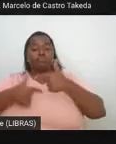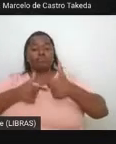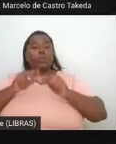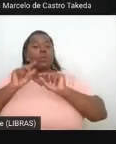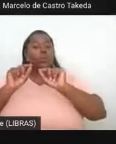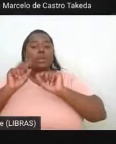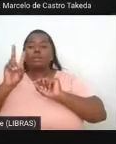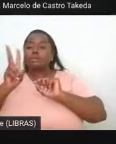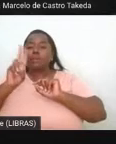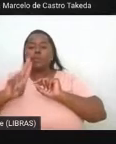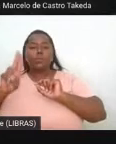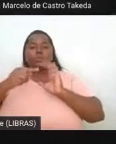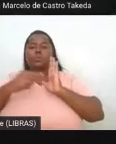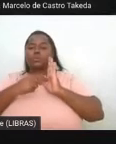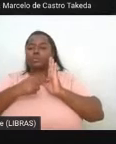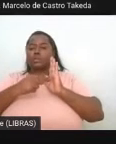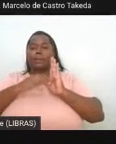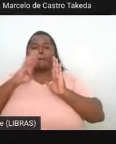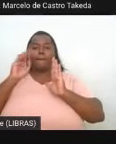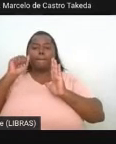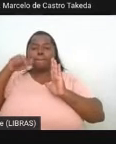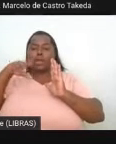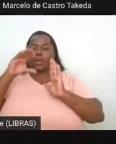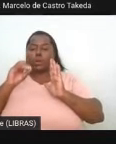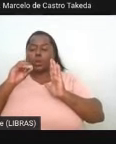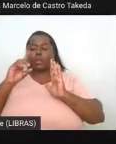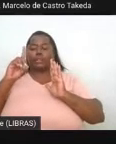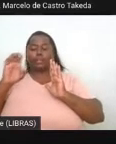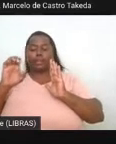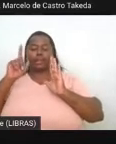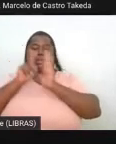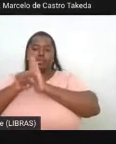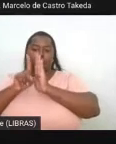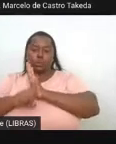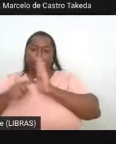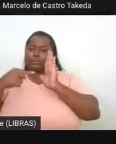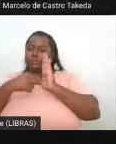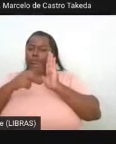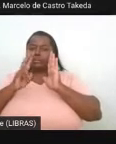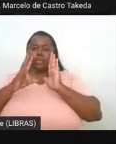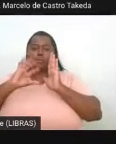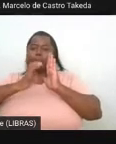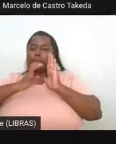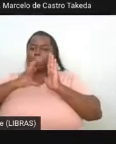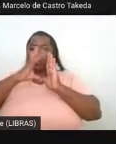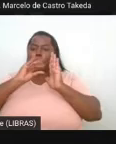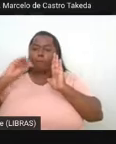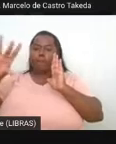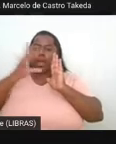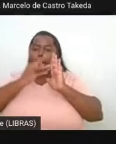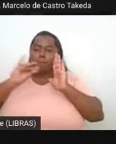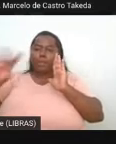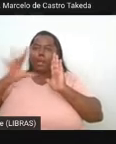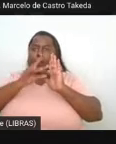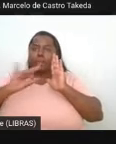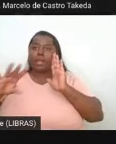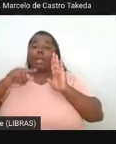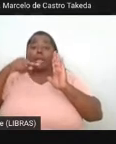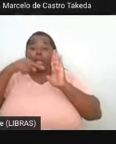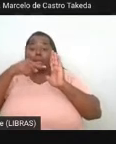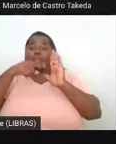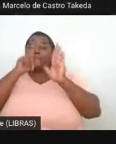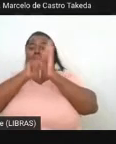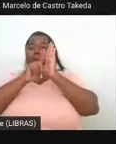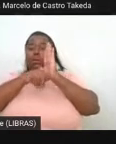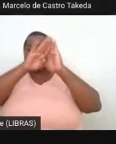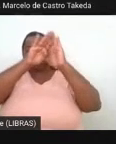questões. Partindo da premissa que esse banco de questões exista, tá, e ele seja relativamente grande,